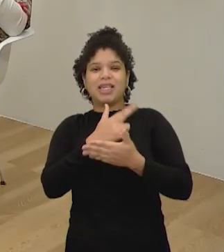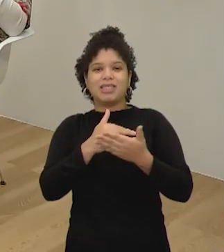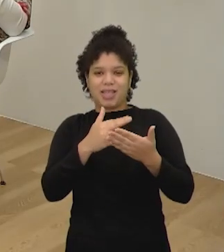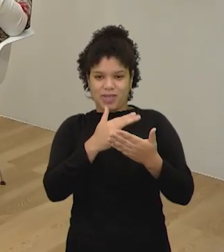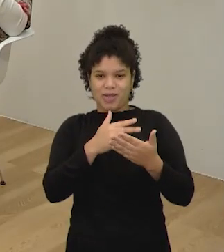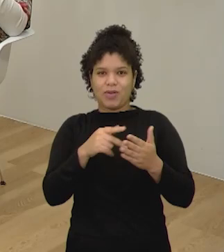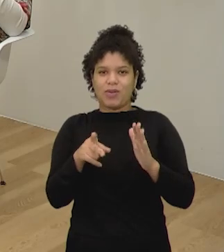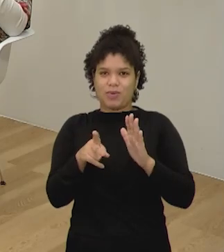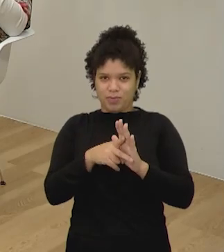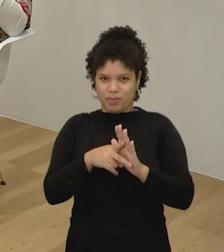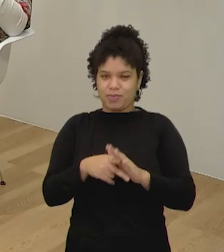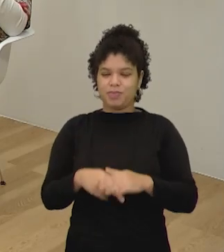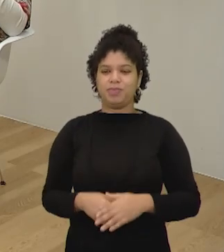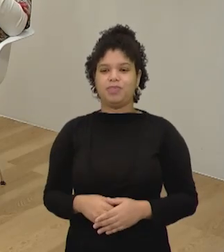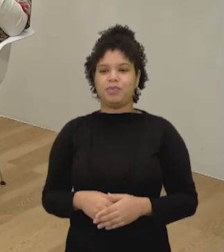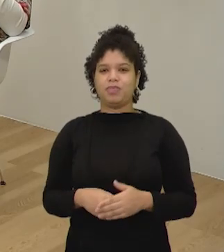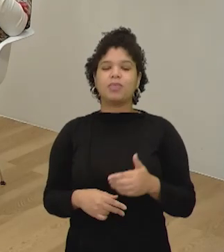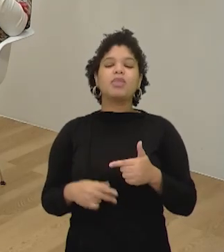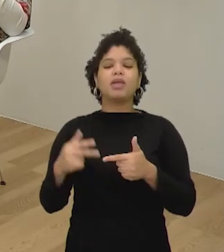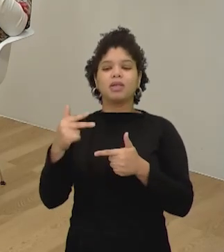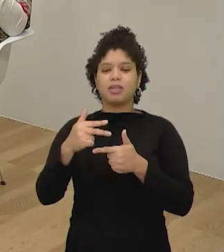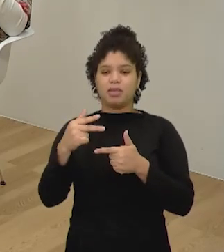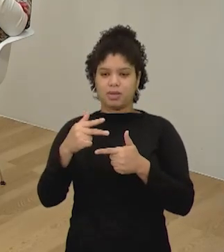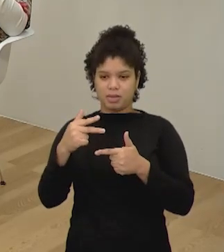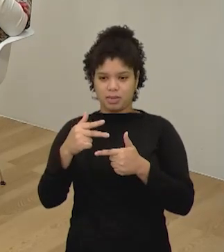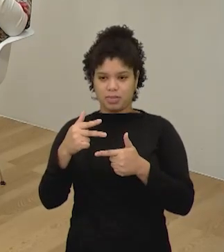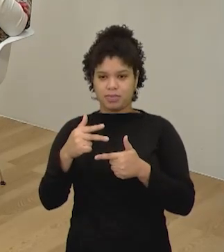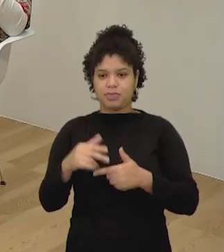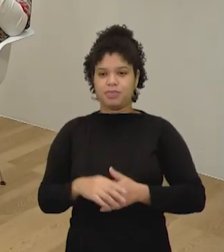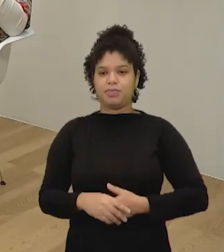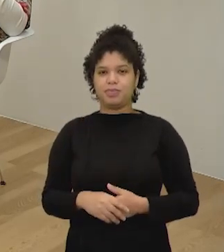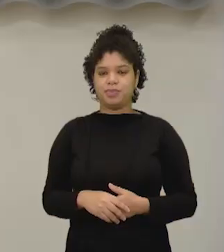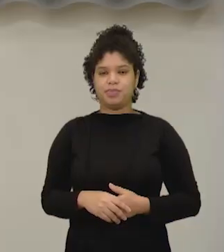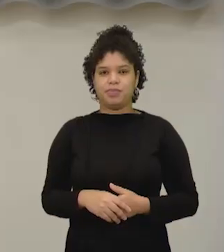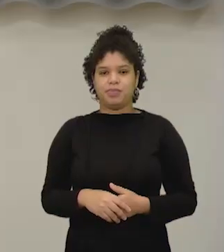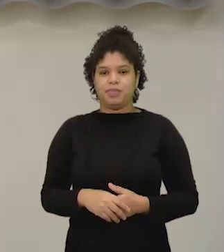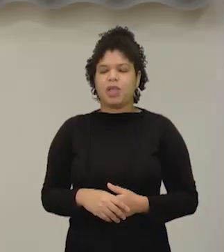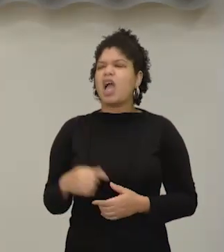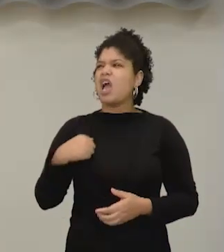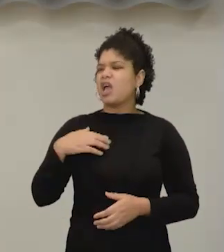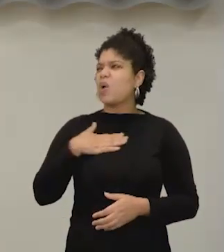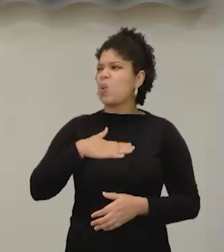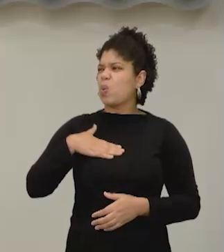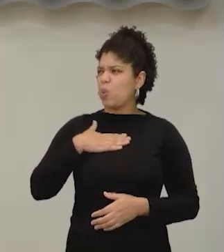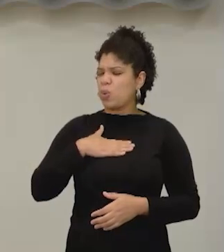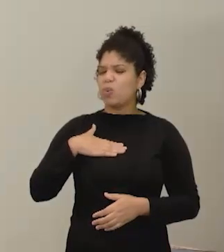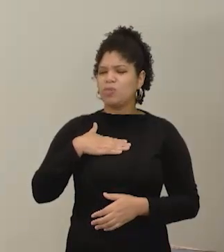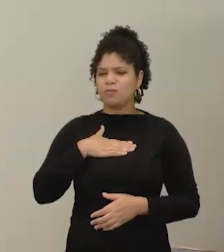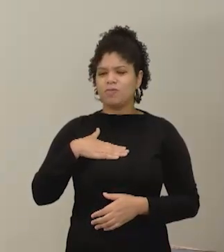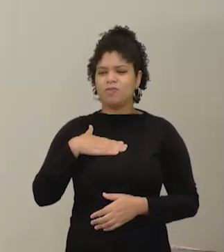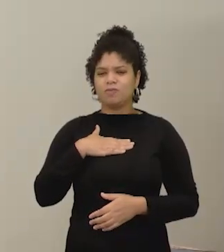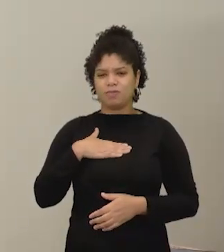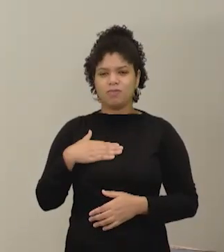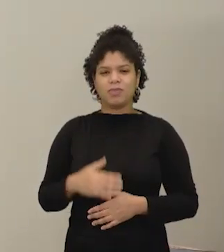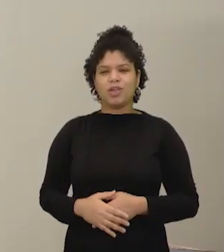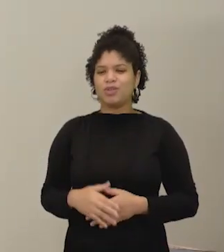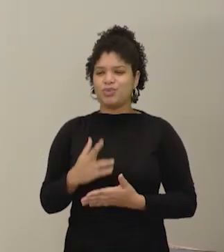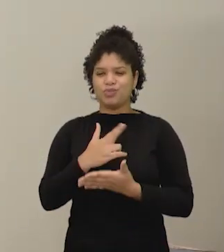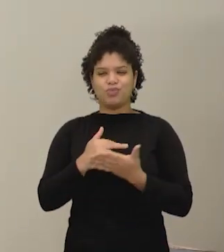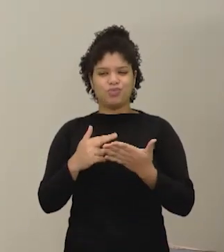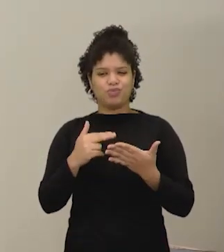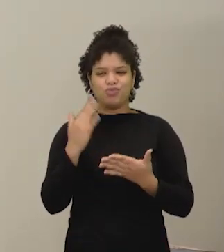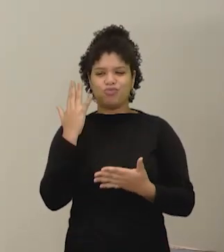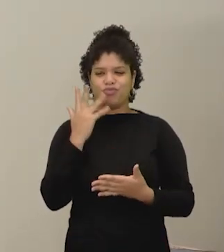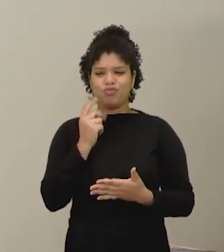legal. Entre outras, né? Teve uma Entre professora que muitas falou outras. estilogravura, eu gosto bastante, gosto da história da estilogravura, gosto